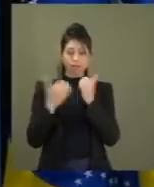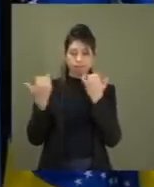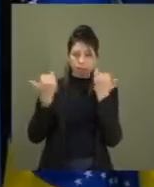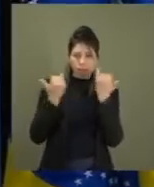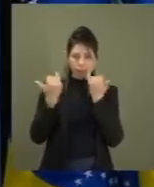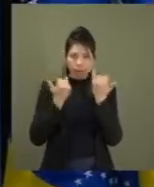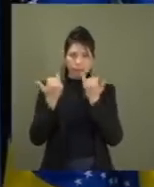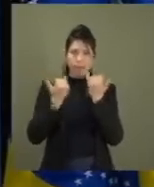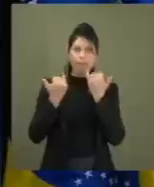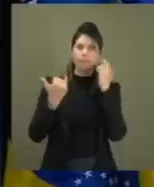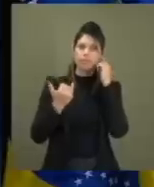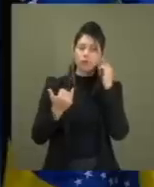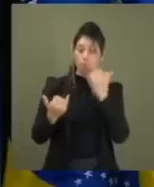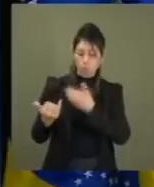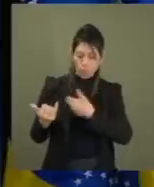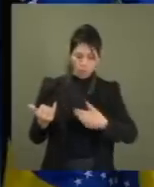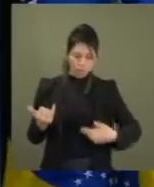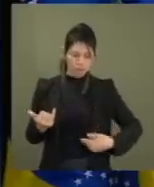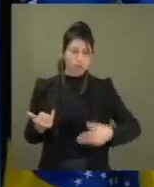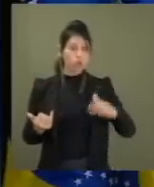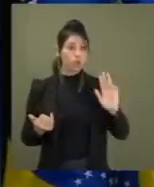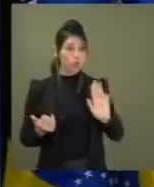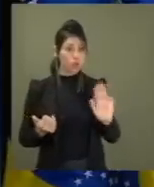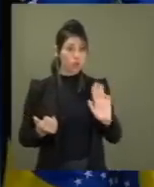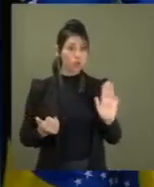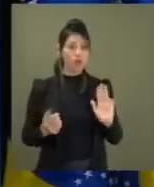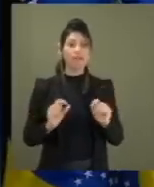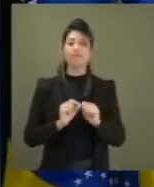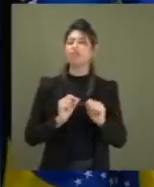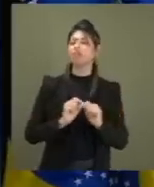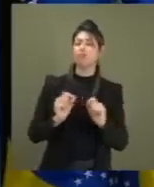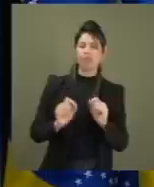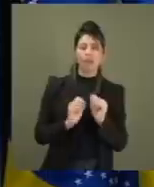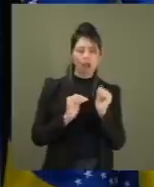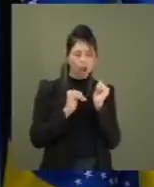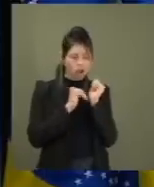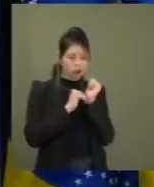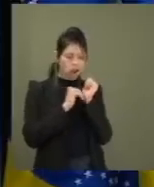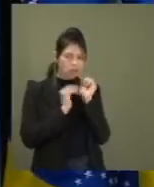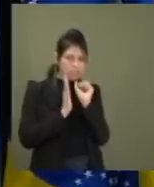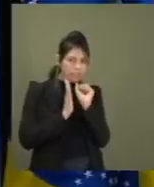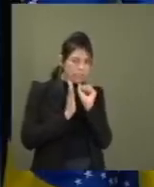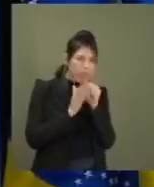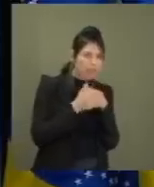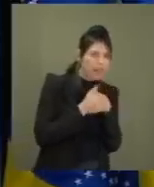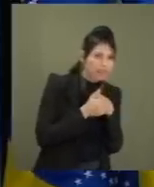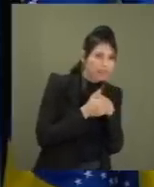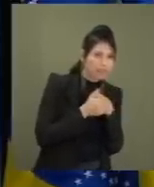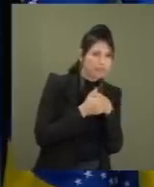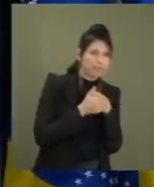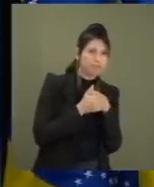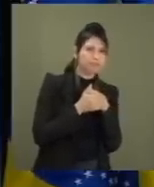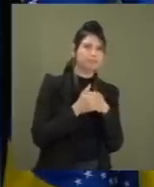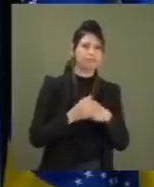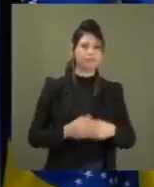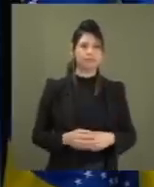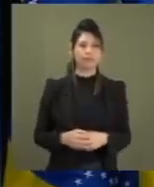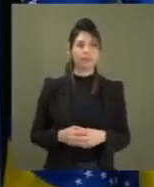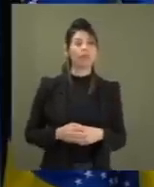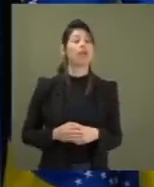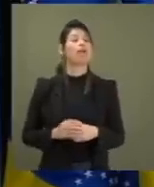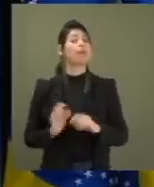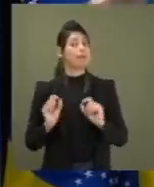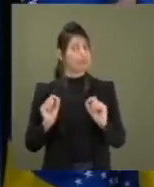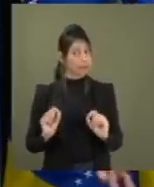fez questão de colocar em segredismo em segredo mas